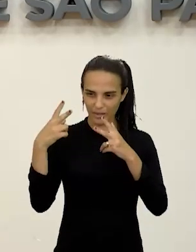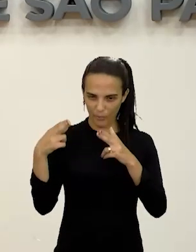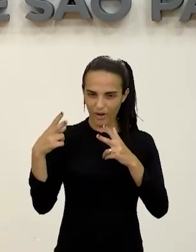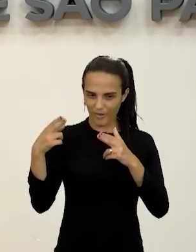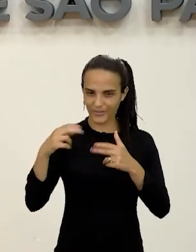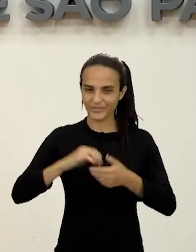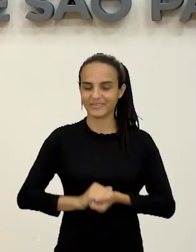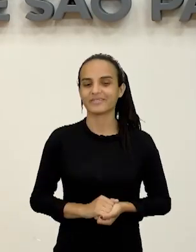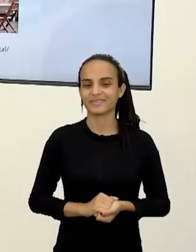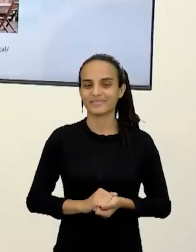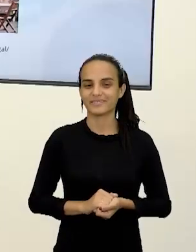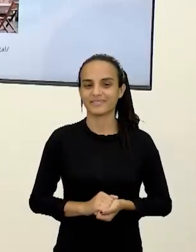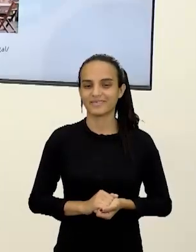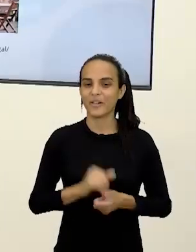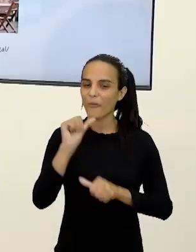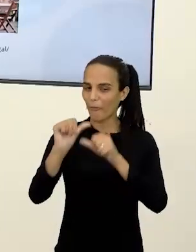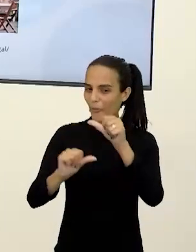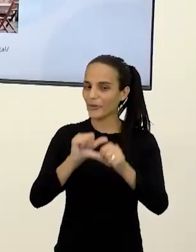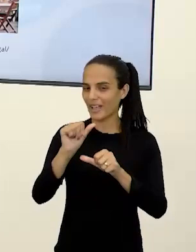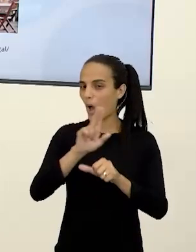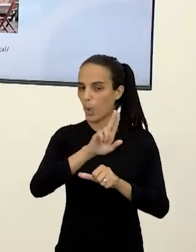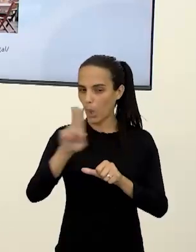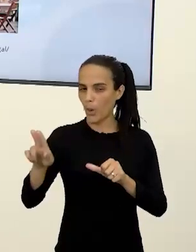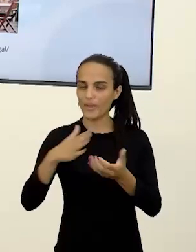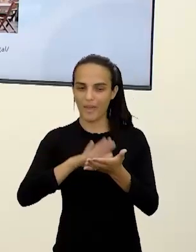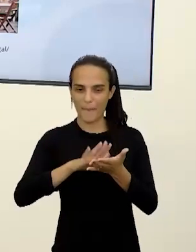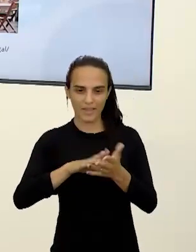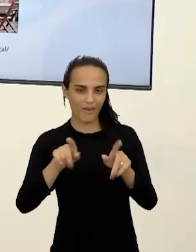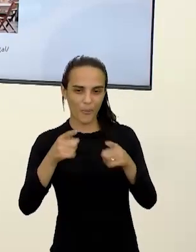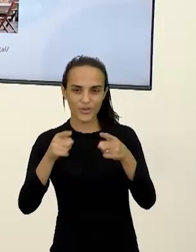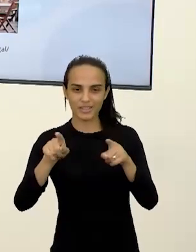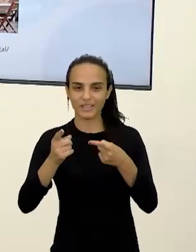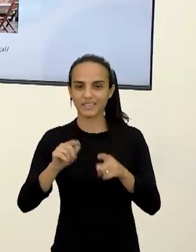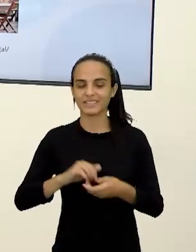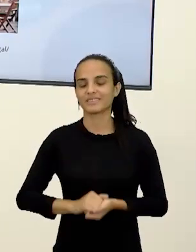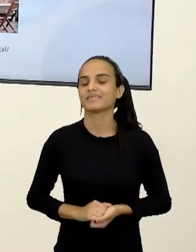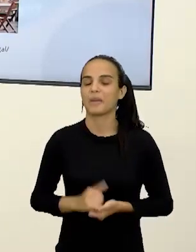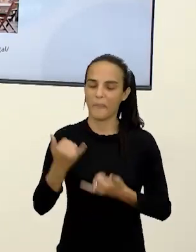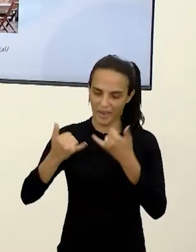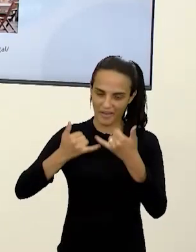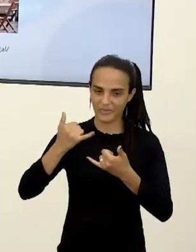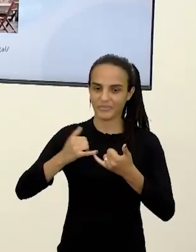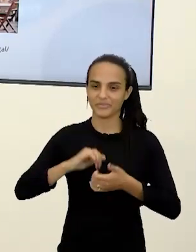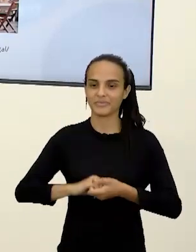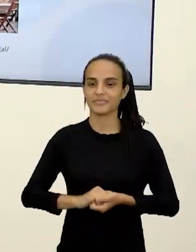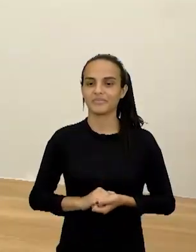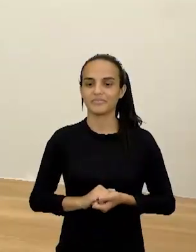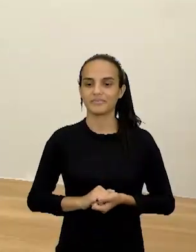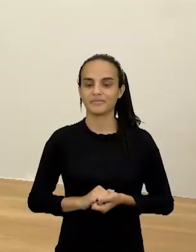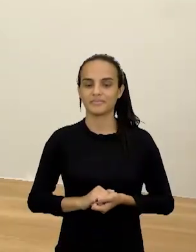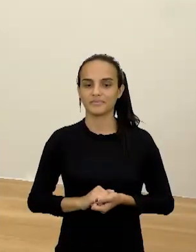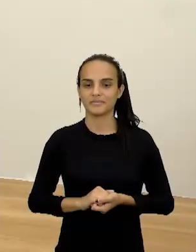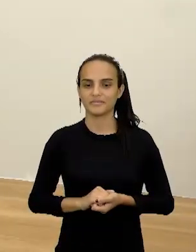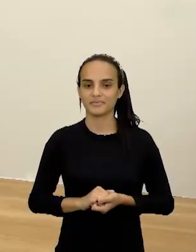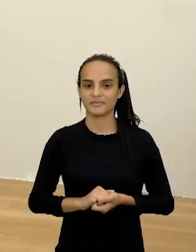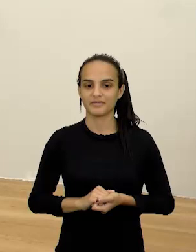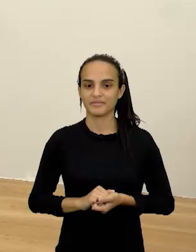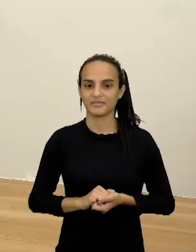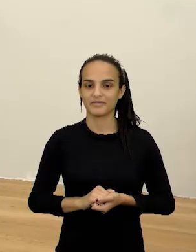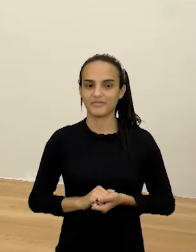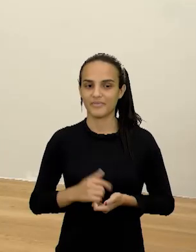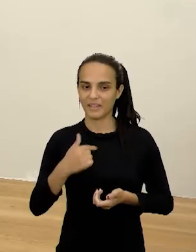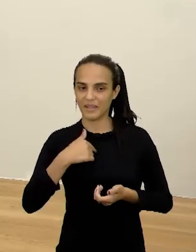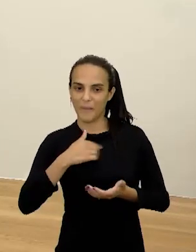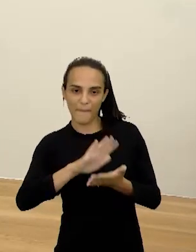Faju. Aí tem também. Enfim, é isso, tá? Mas eu acho que invistam na nossa banda, né, Ju? Vamos começar a